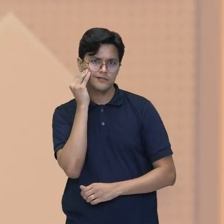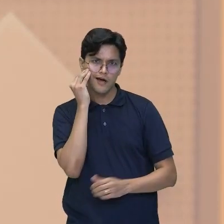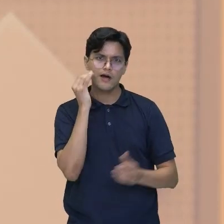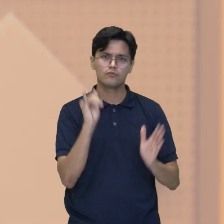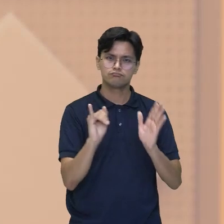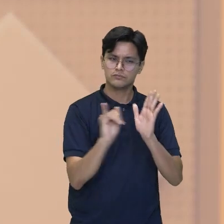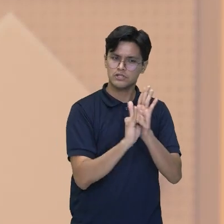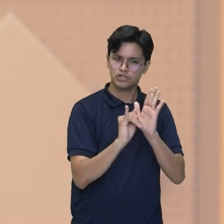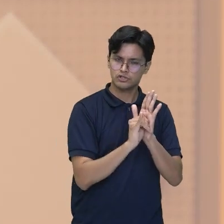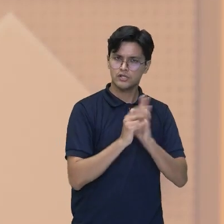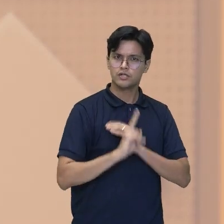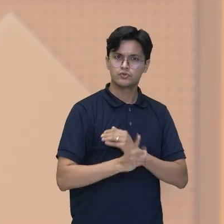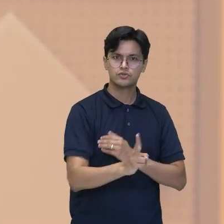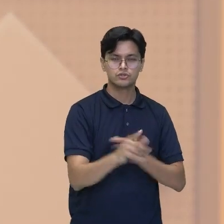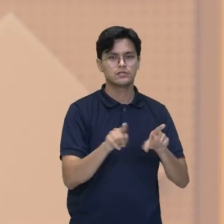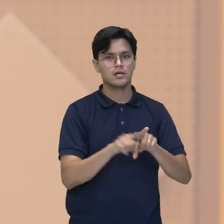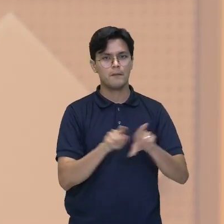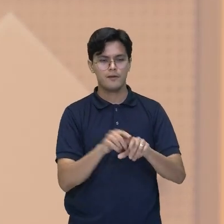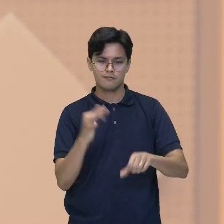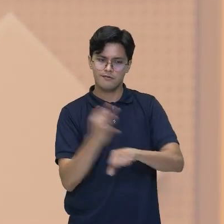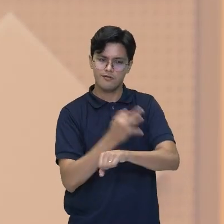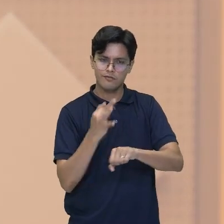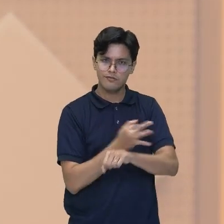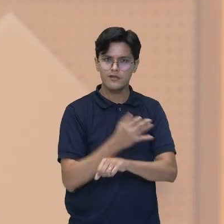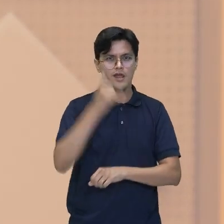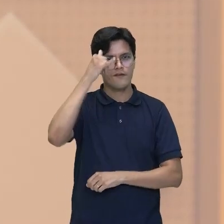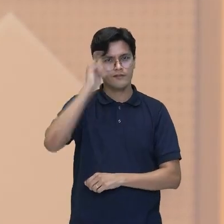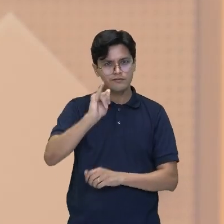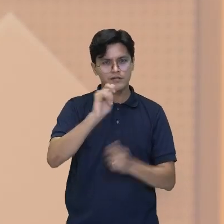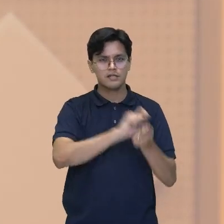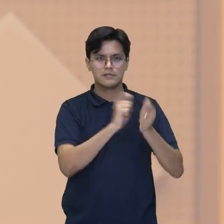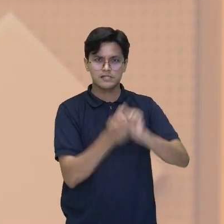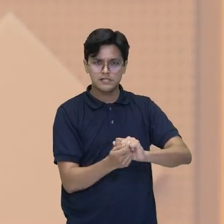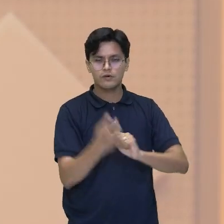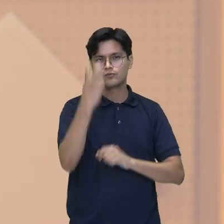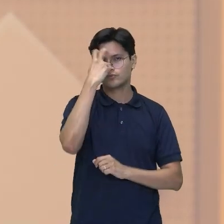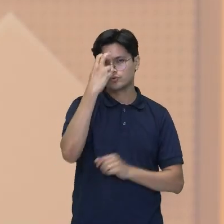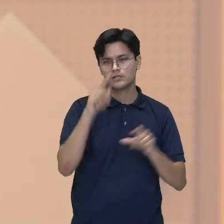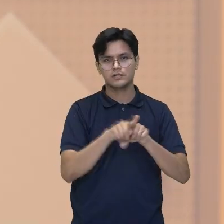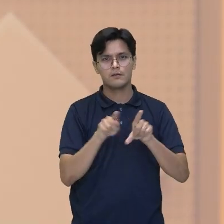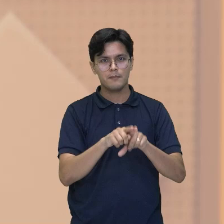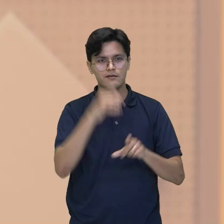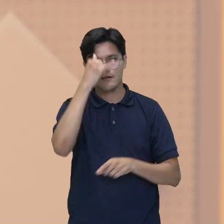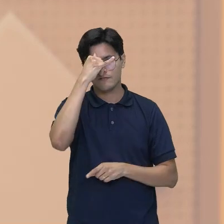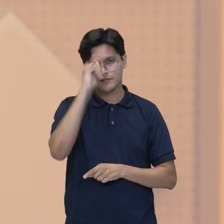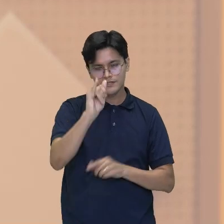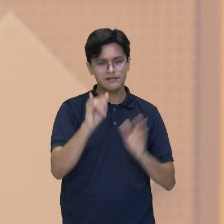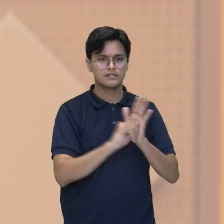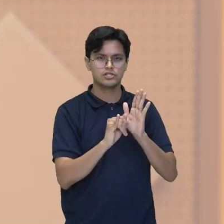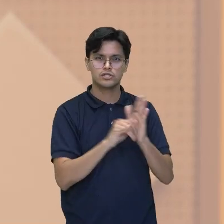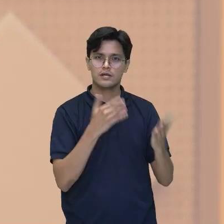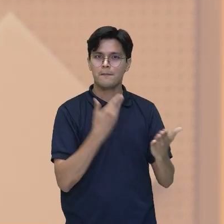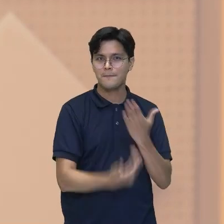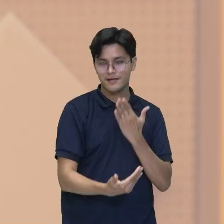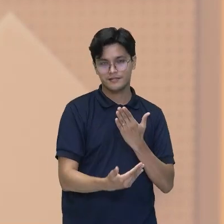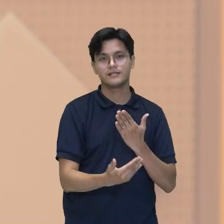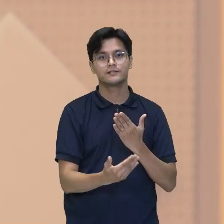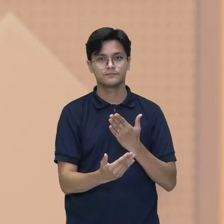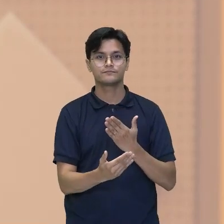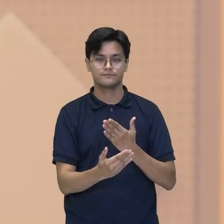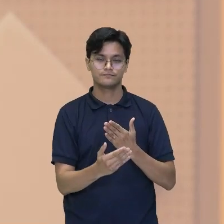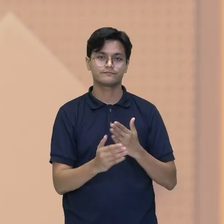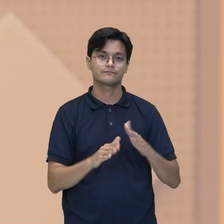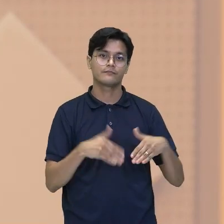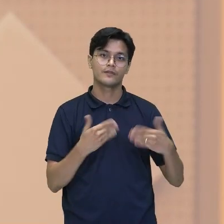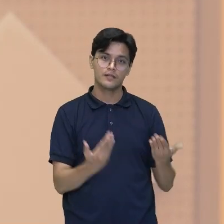processo de aculturação, a resistir ao processo de perda da sua identidade. Isso são fatores que